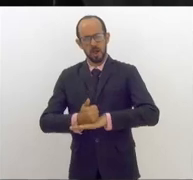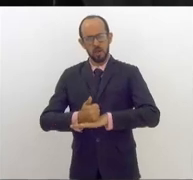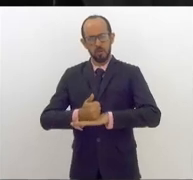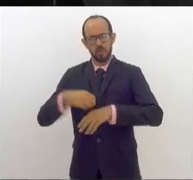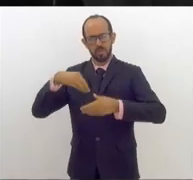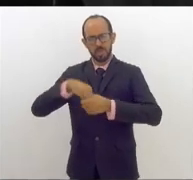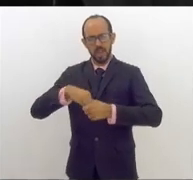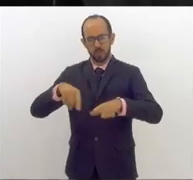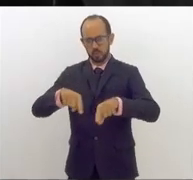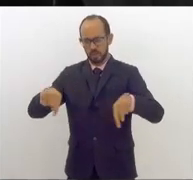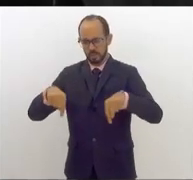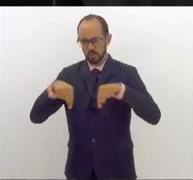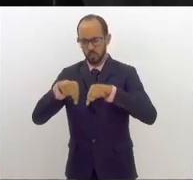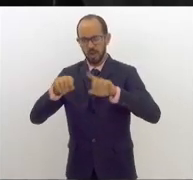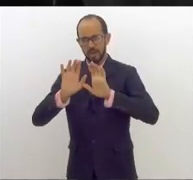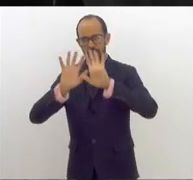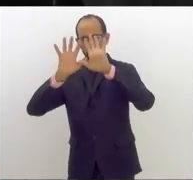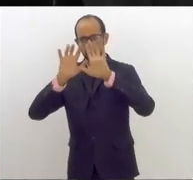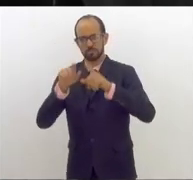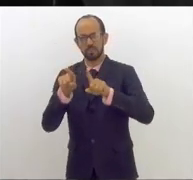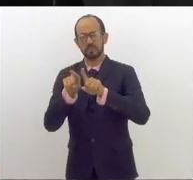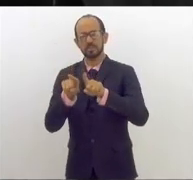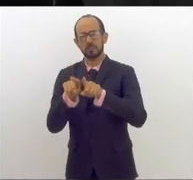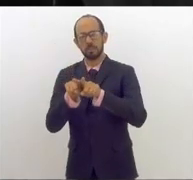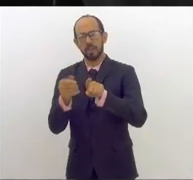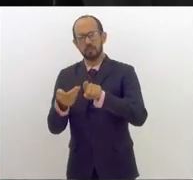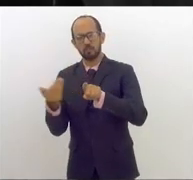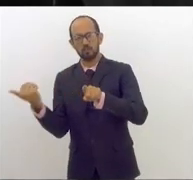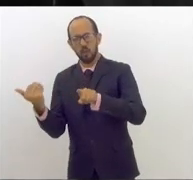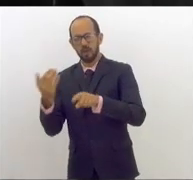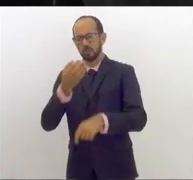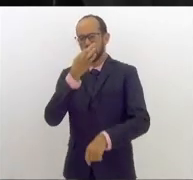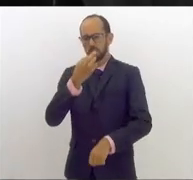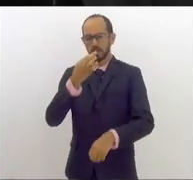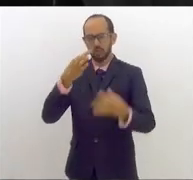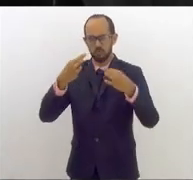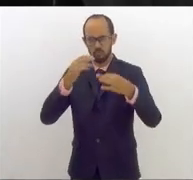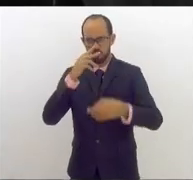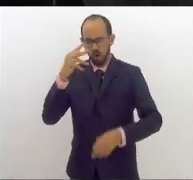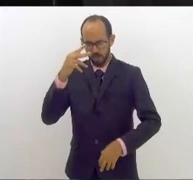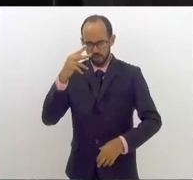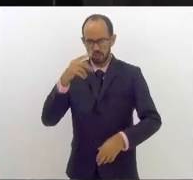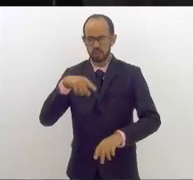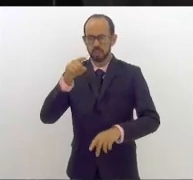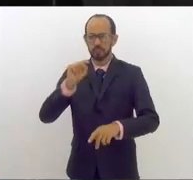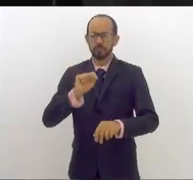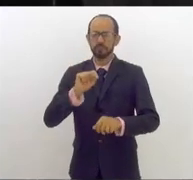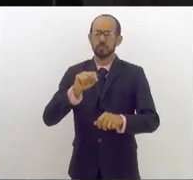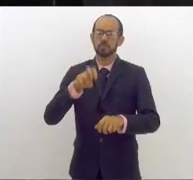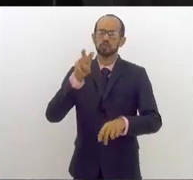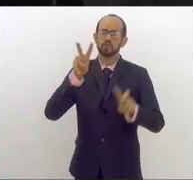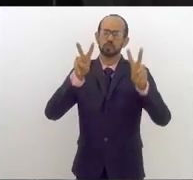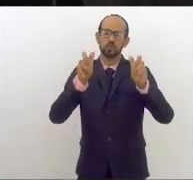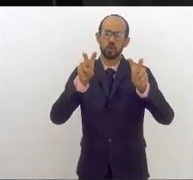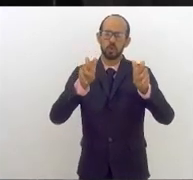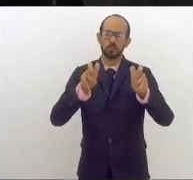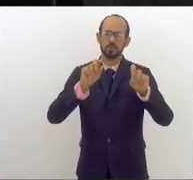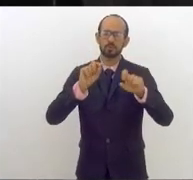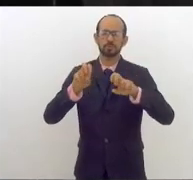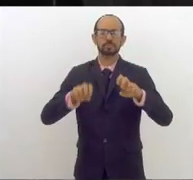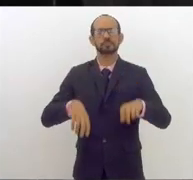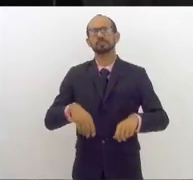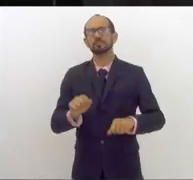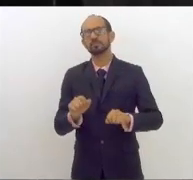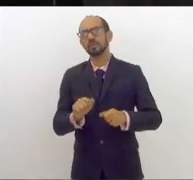mas também fala das quadras ela é uma atleta de opinião era uma cidadã de opinião primeiro opinando sobre os temas